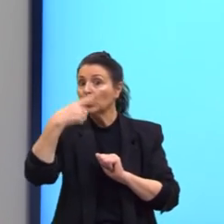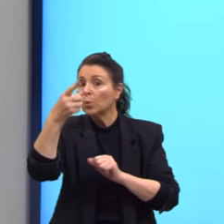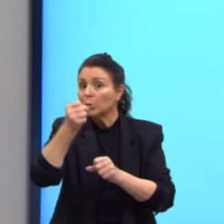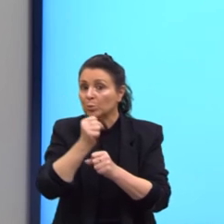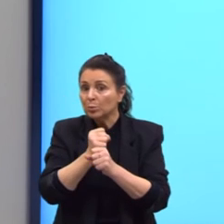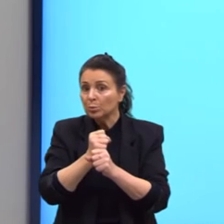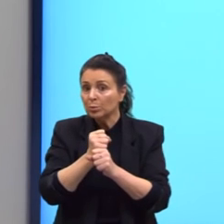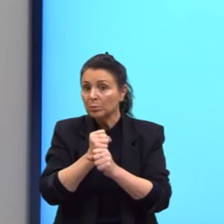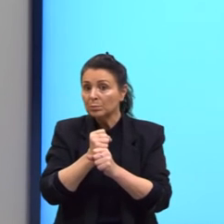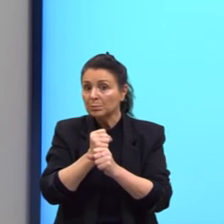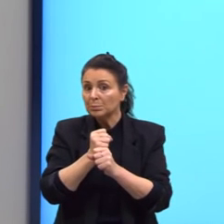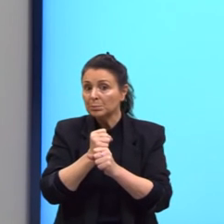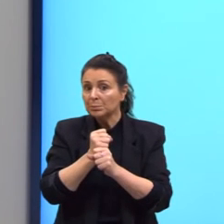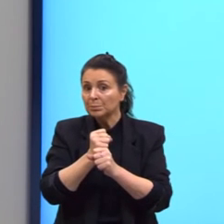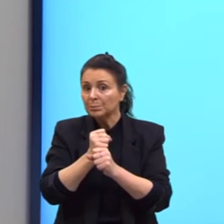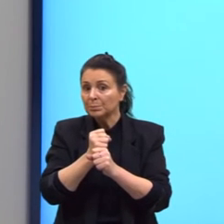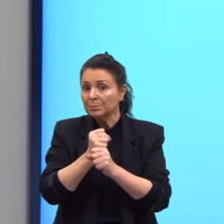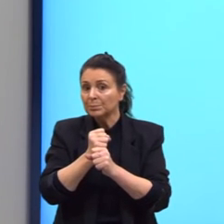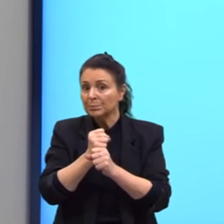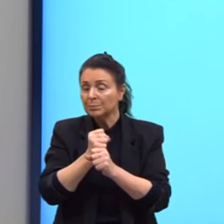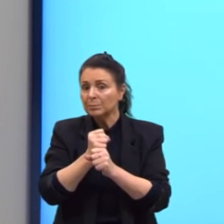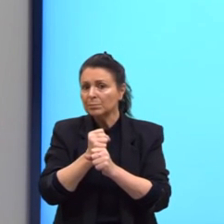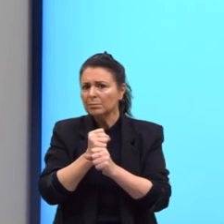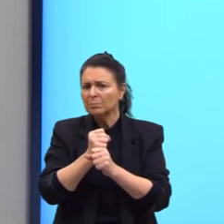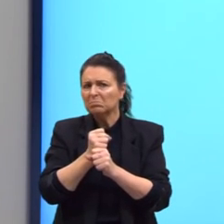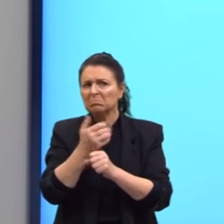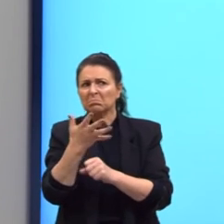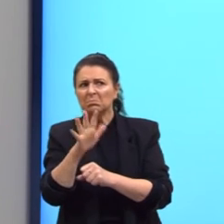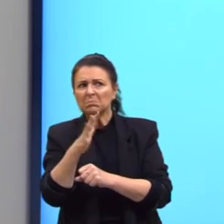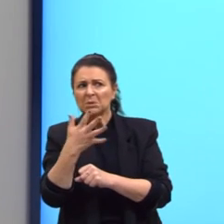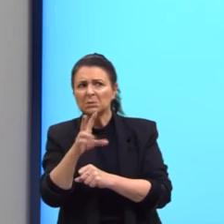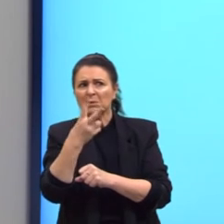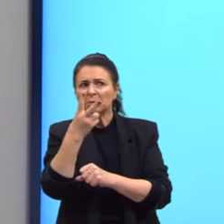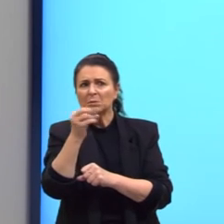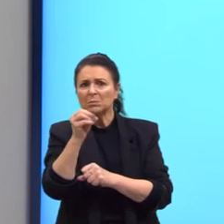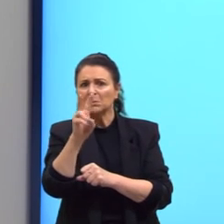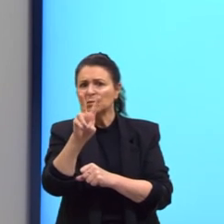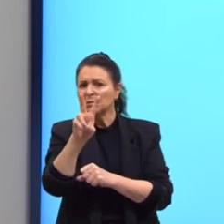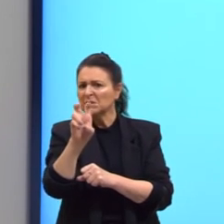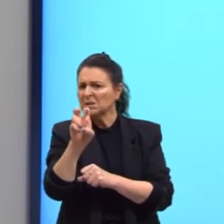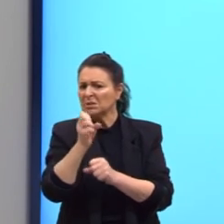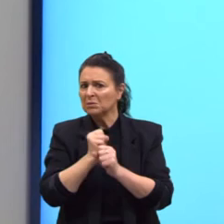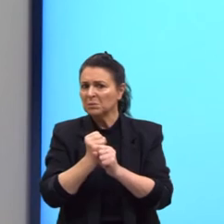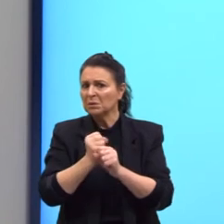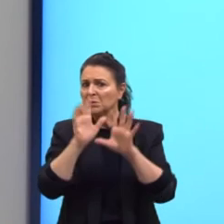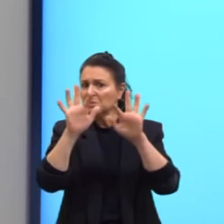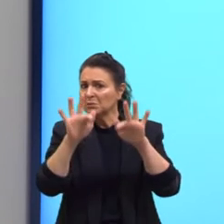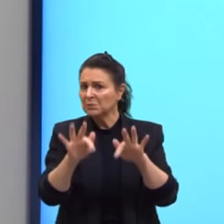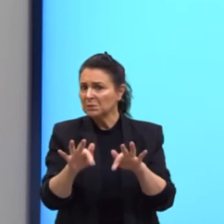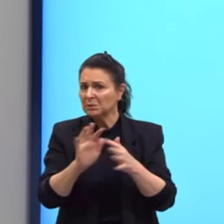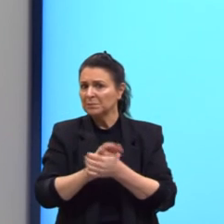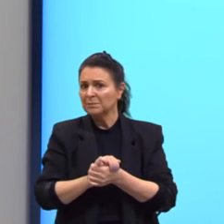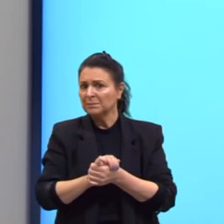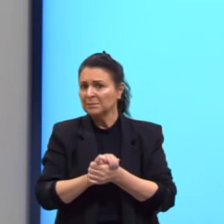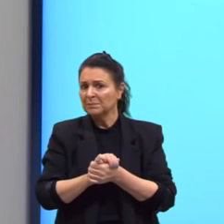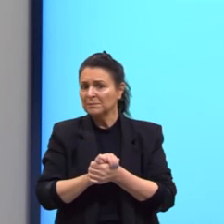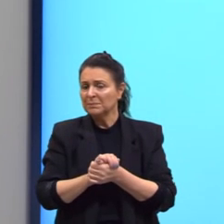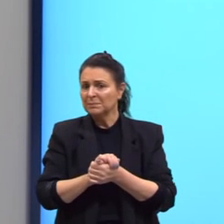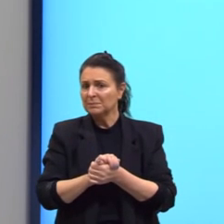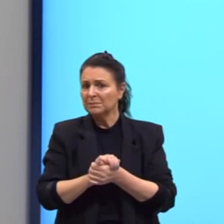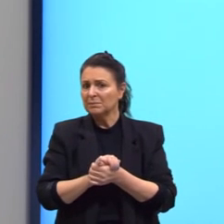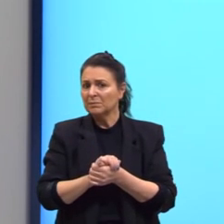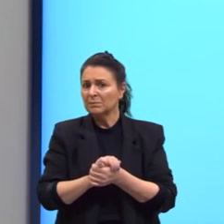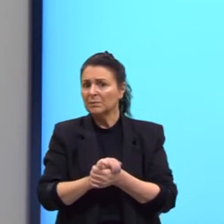ano vai e tu tá aos Antônio five lá por 2025 When I'm